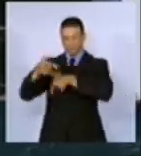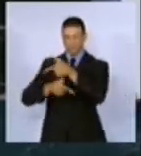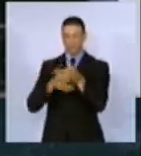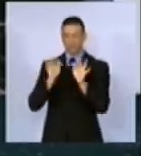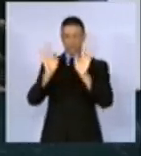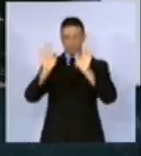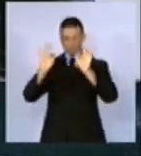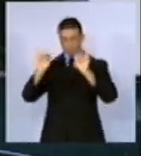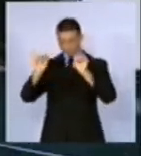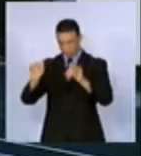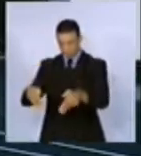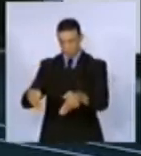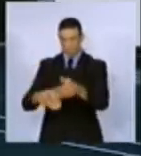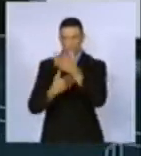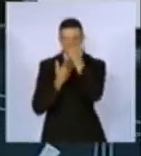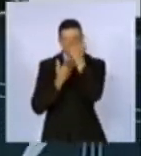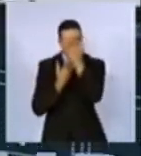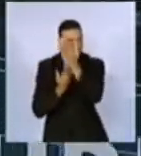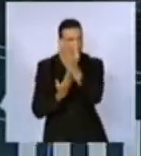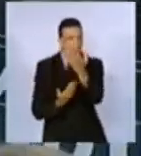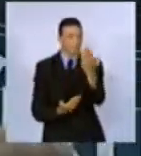estou brega e